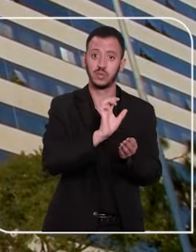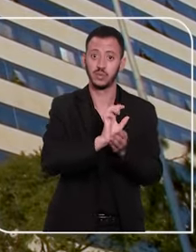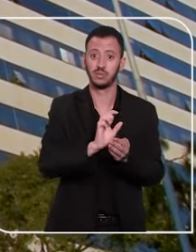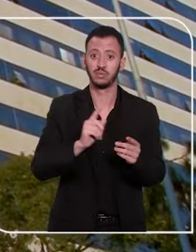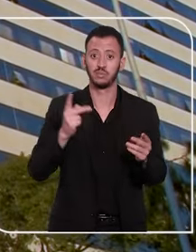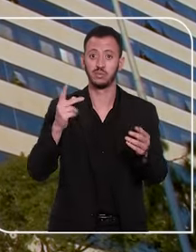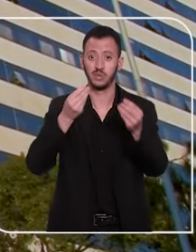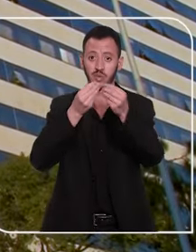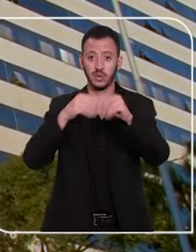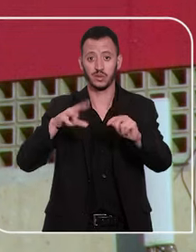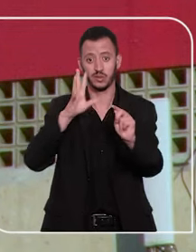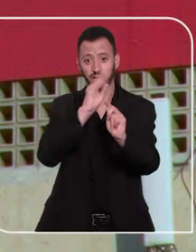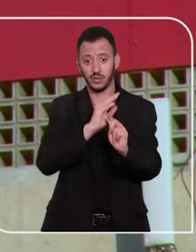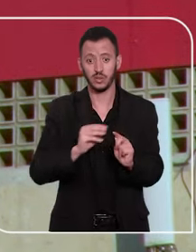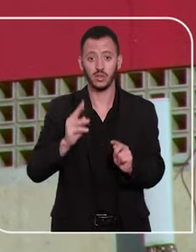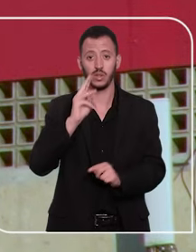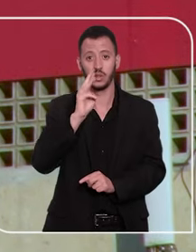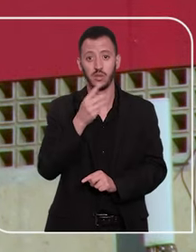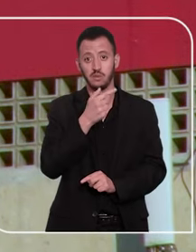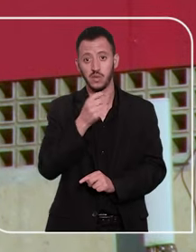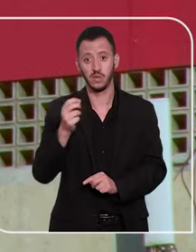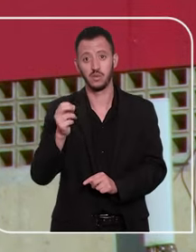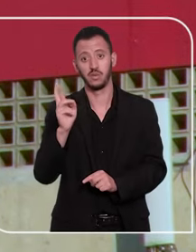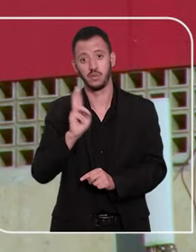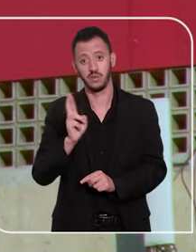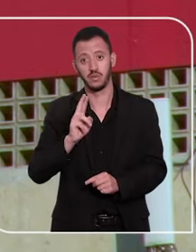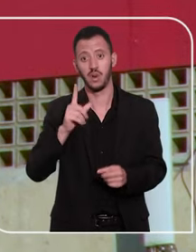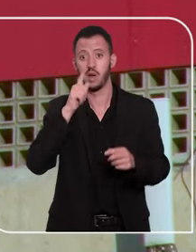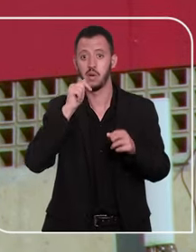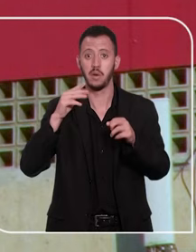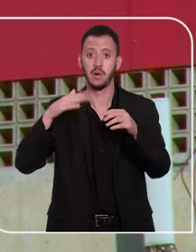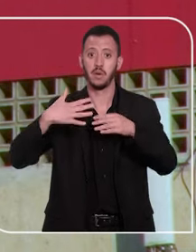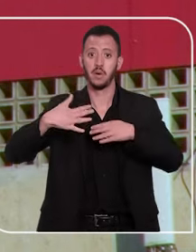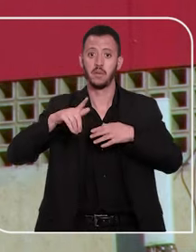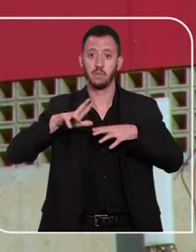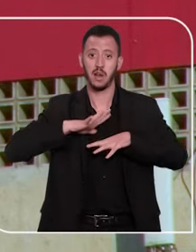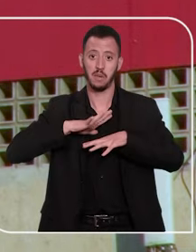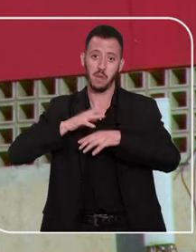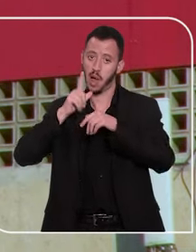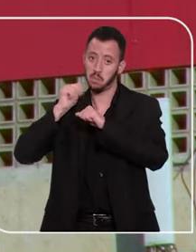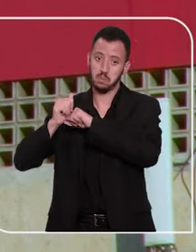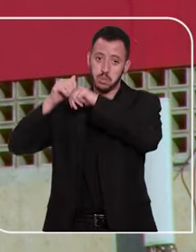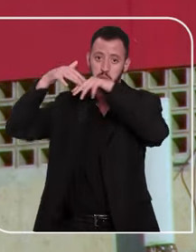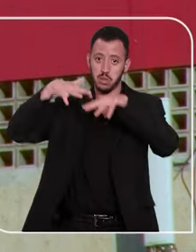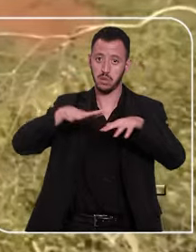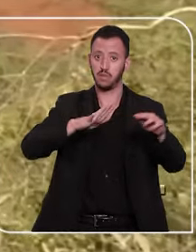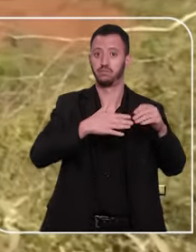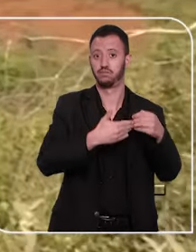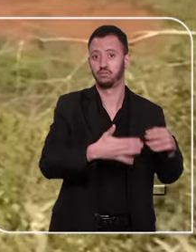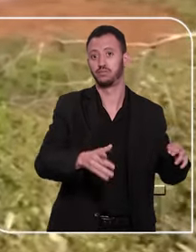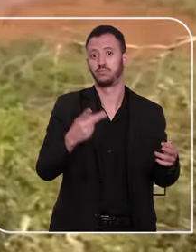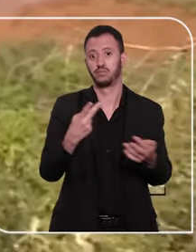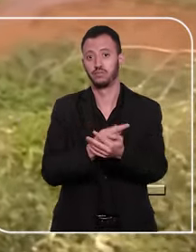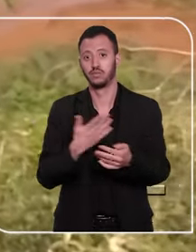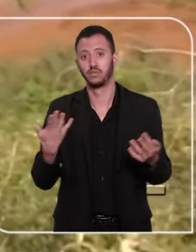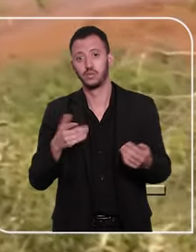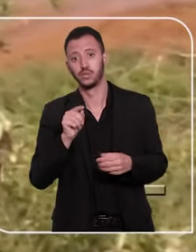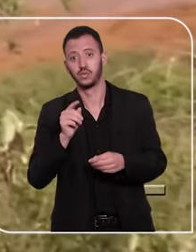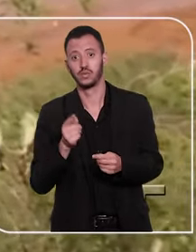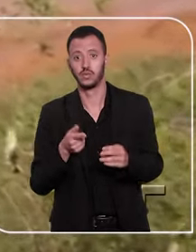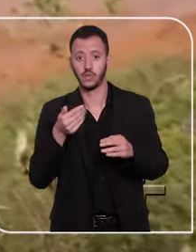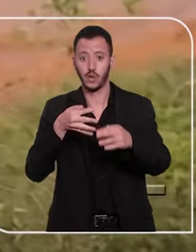danos morais no valor de r$ 300 para as vítimas do rompimento da barragem do Fundão Elas tiveram